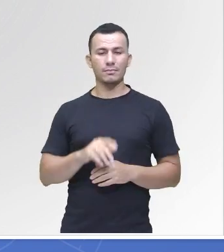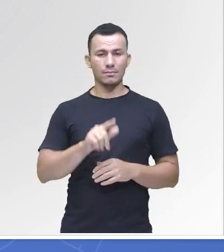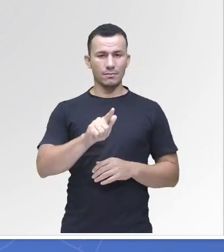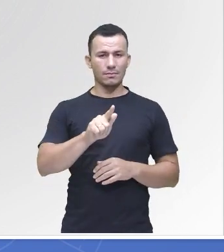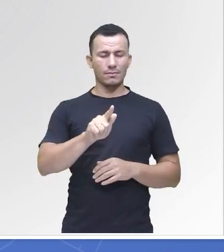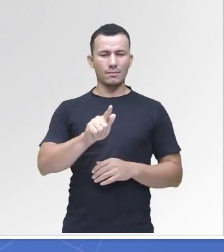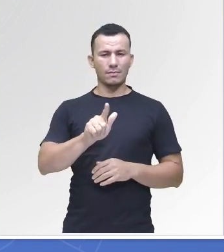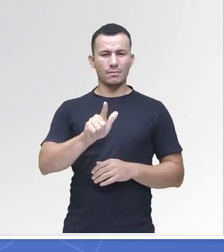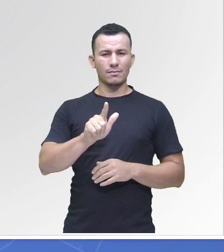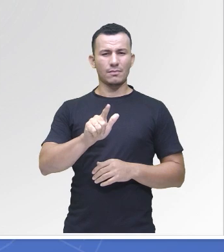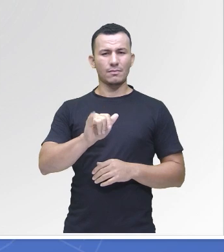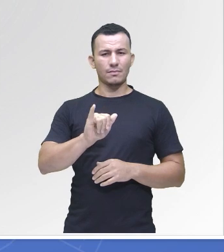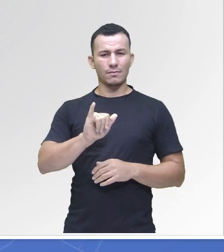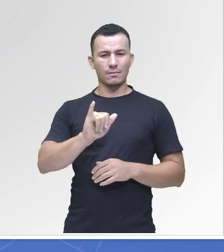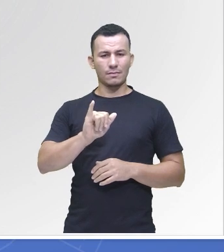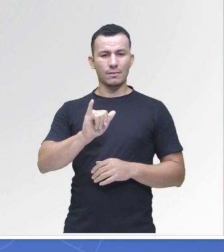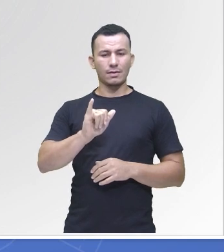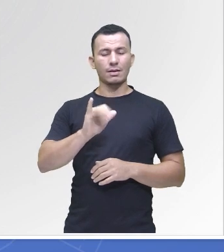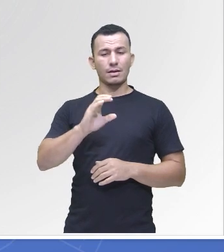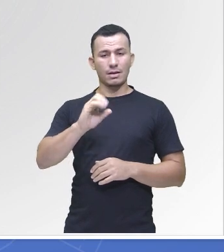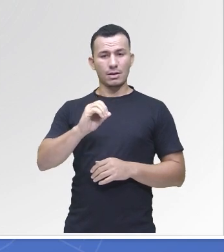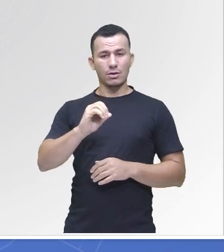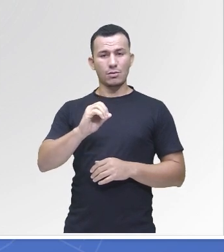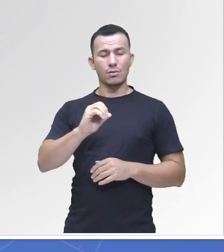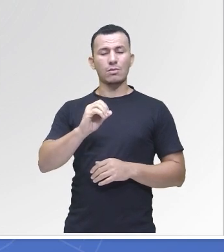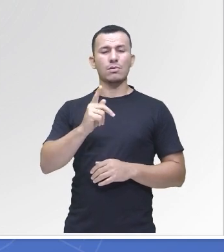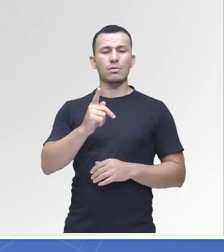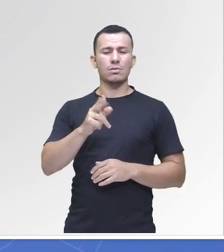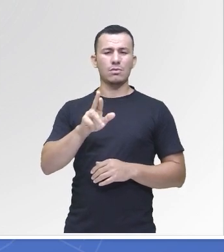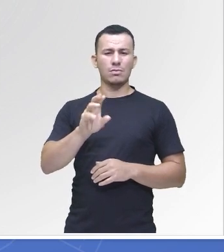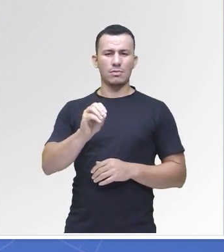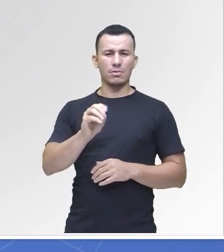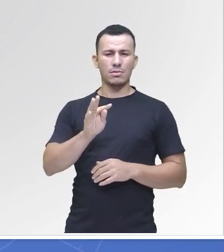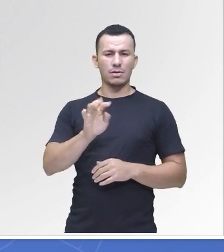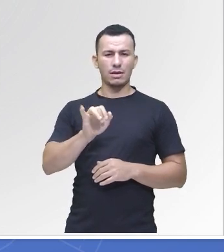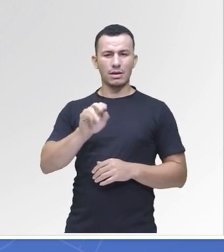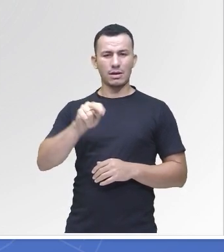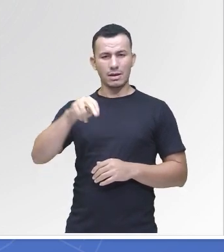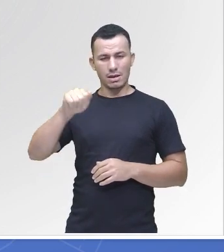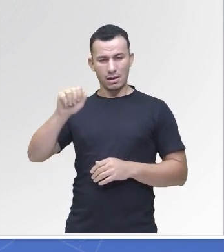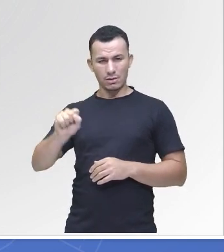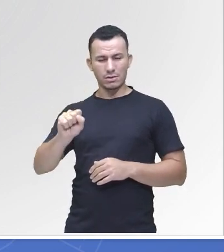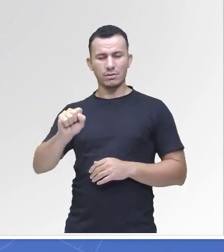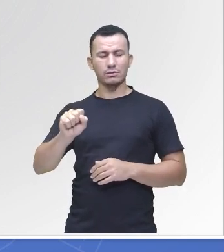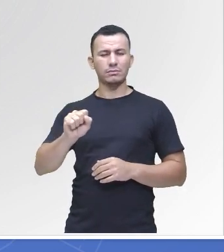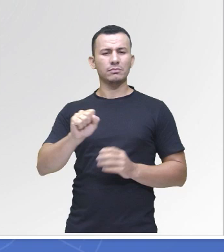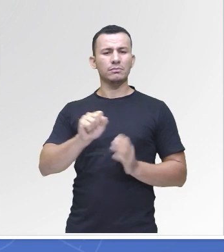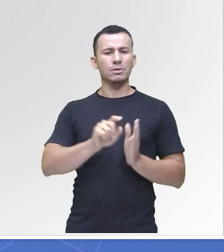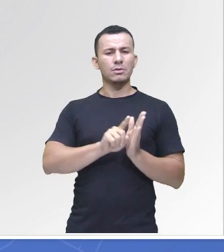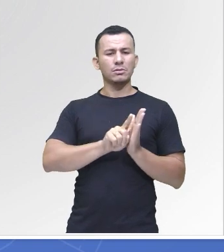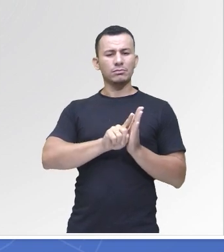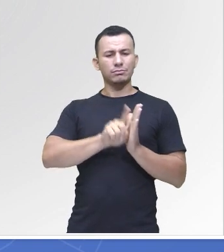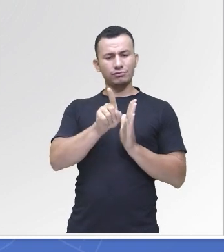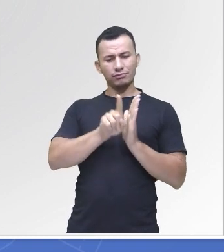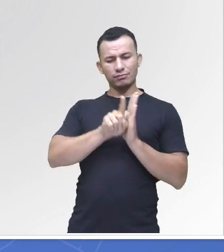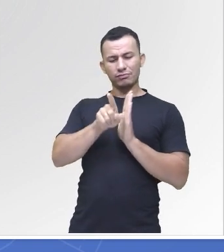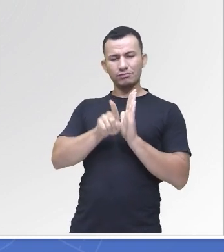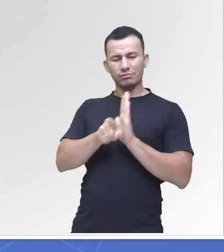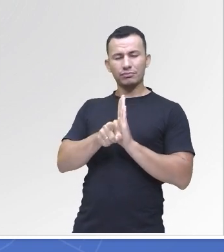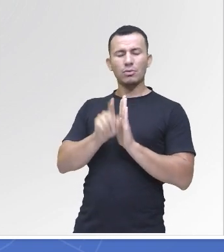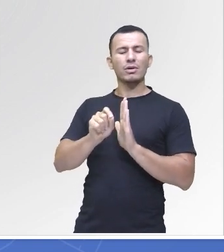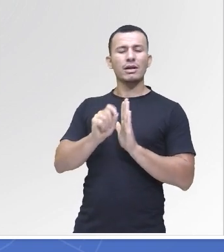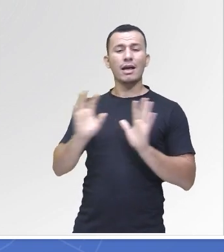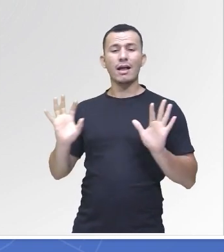glicoproteínas, tá? Glicoproteínas. Essas glicoproteínas, geralmente elas se ligam aos receptores